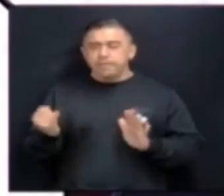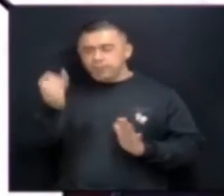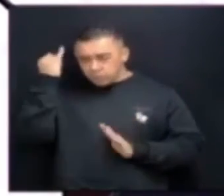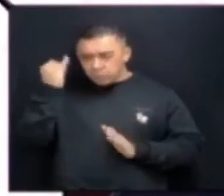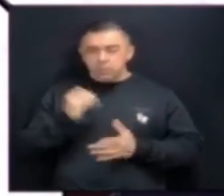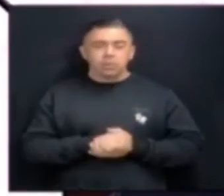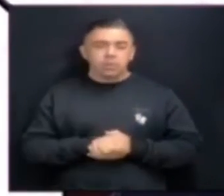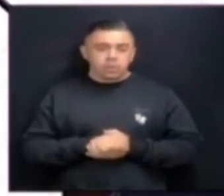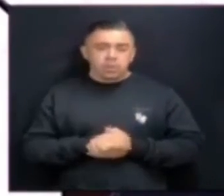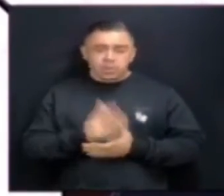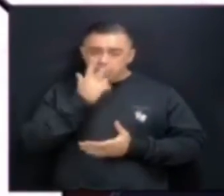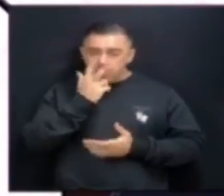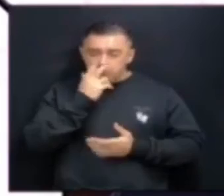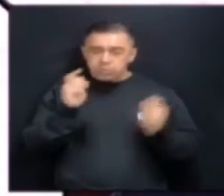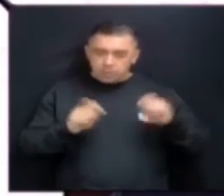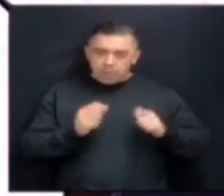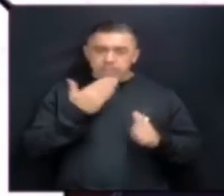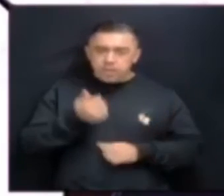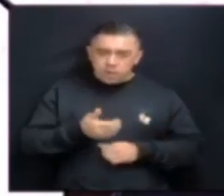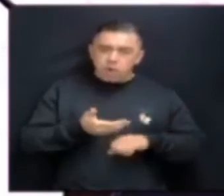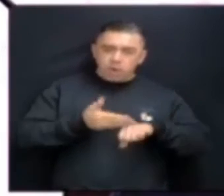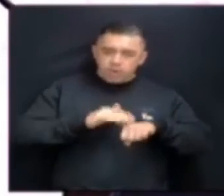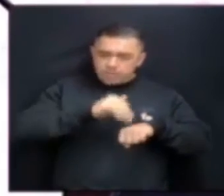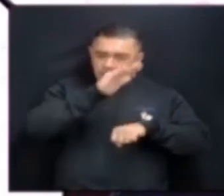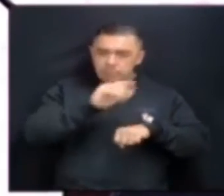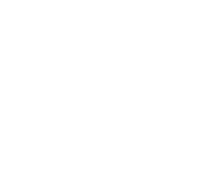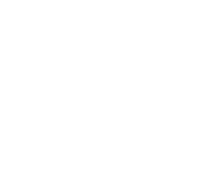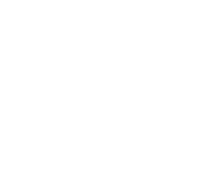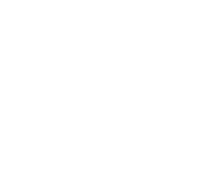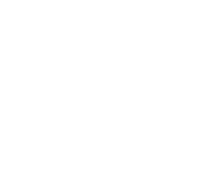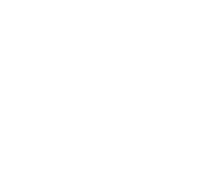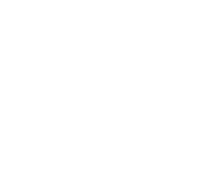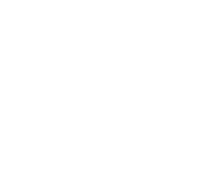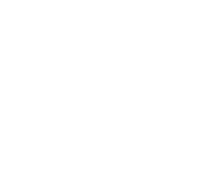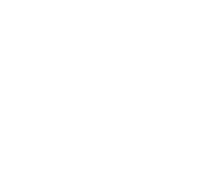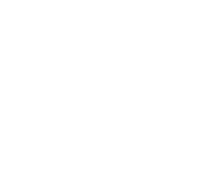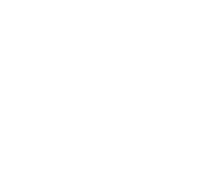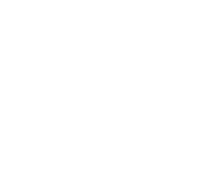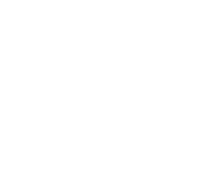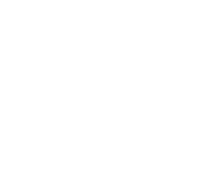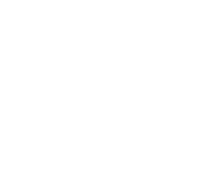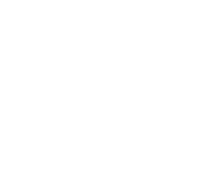embora acho que o valor poderia ser um pouquinho mais alto Obrigado presidente